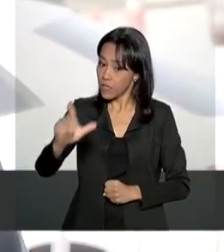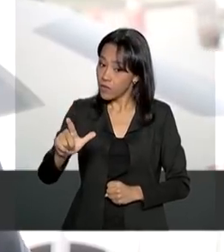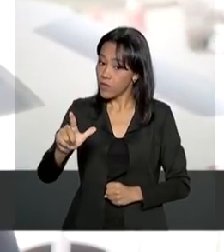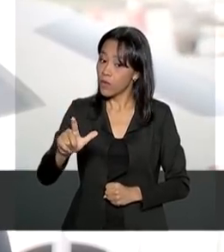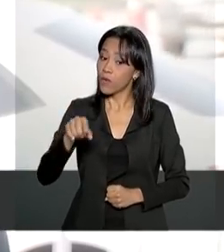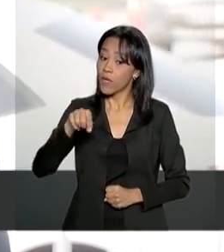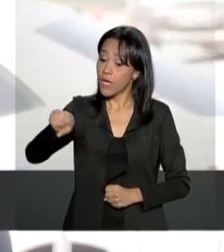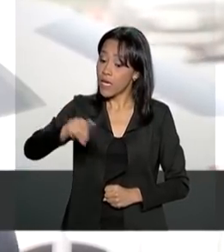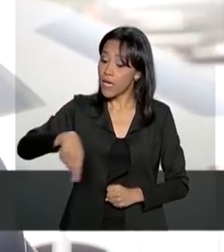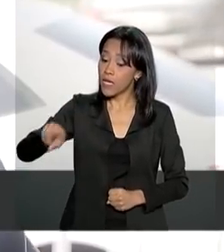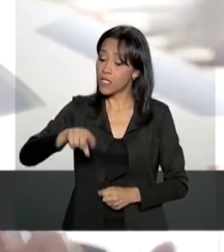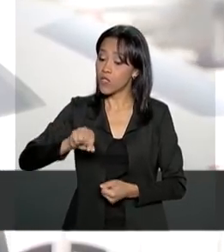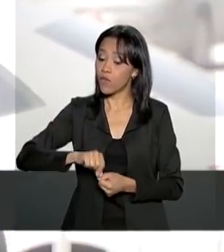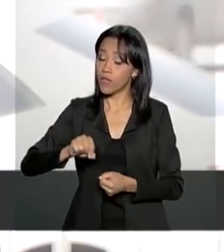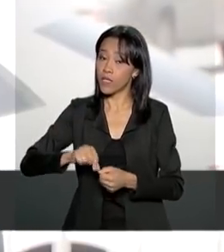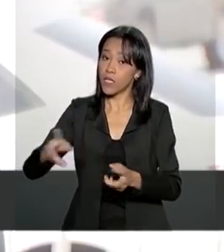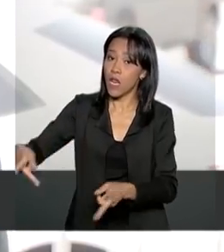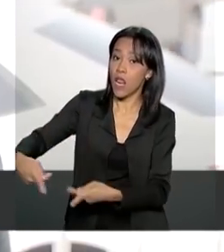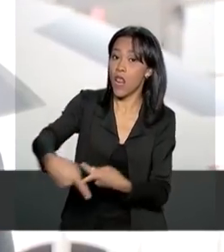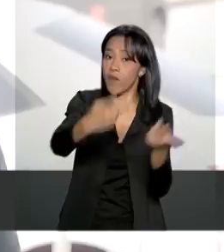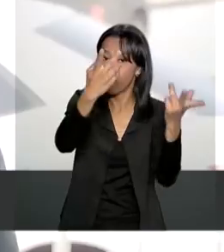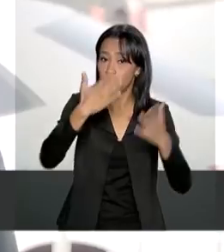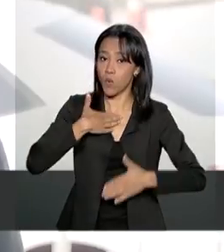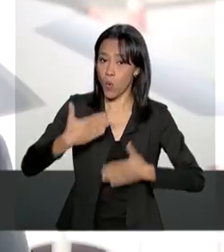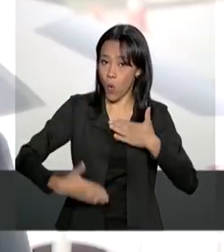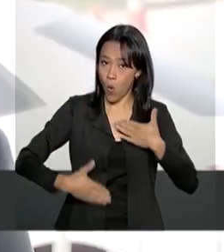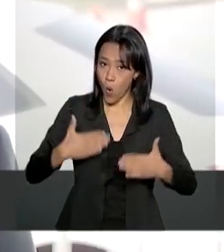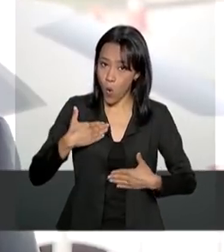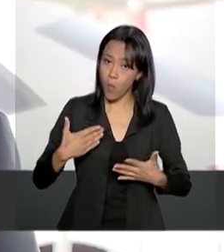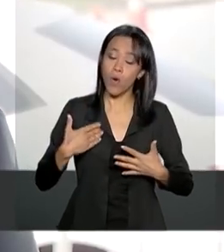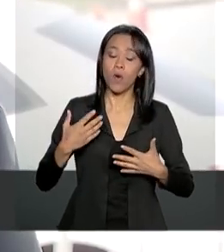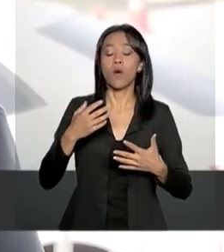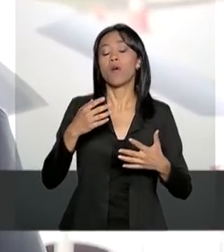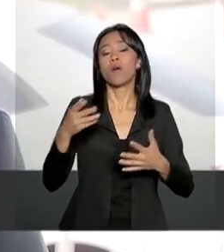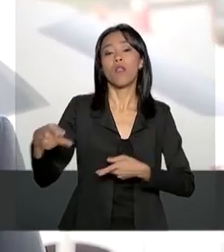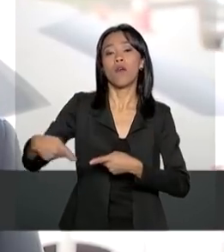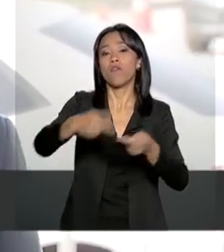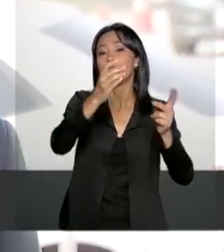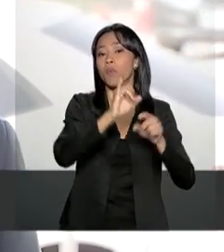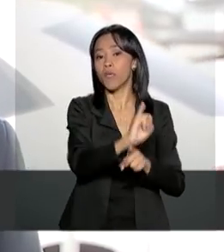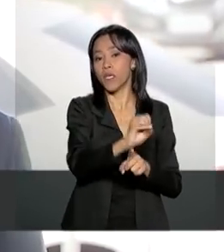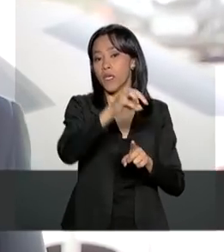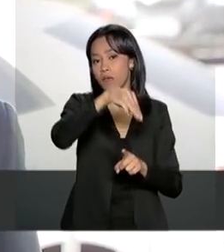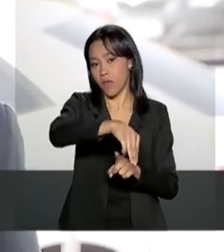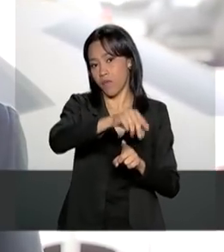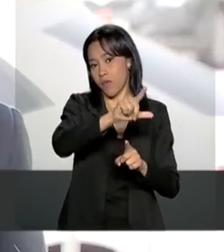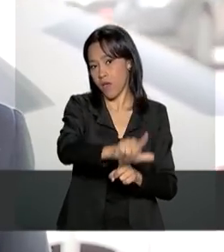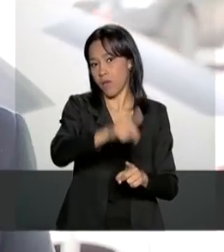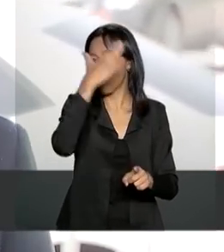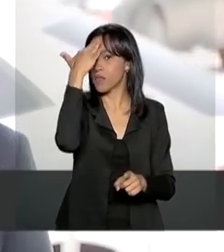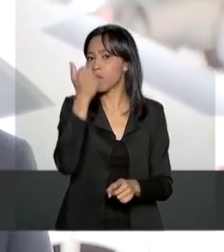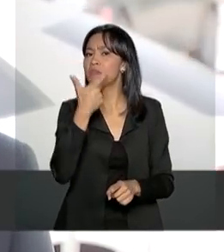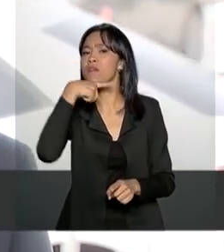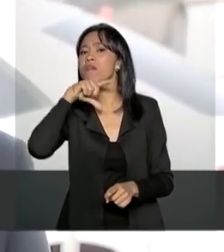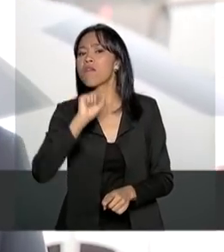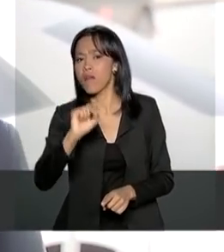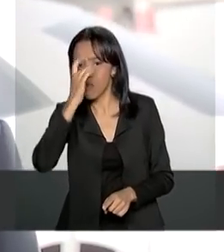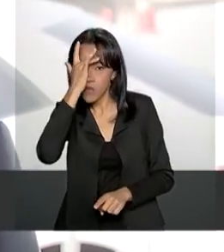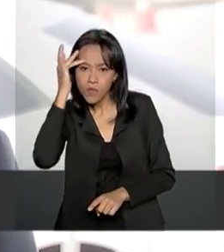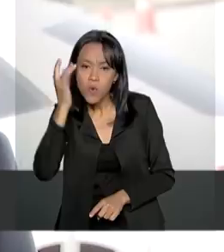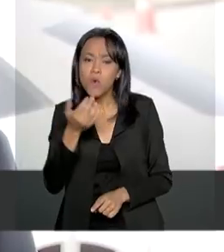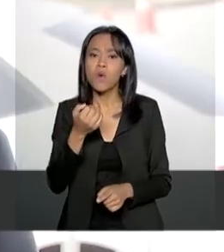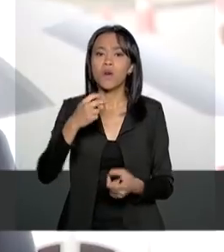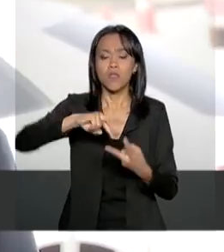os corpos para o IML para fazer a identificação no IML, que é um procedimento relativamente comum, né? Então, acho